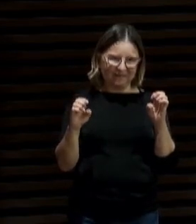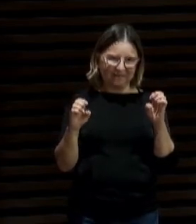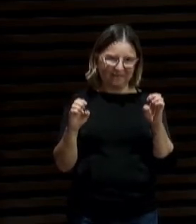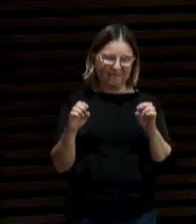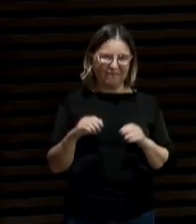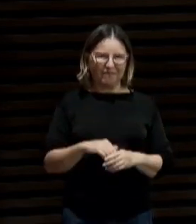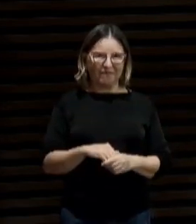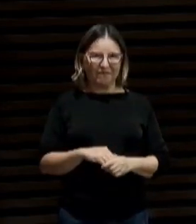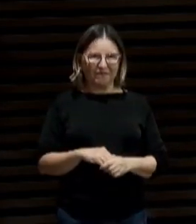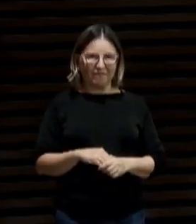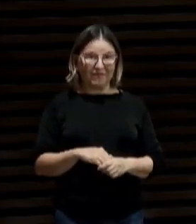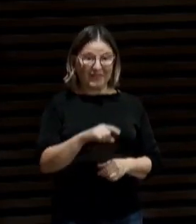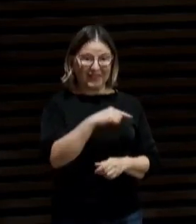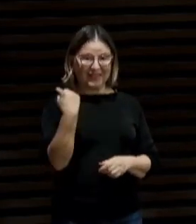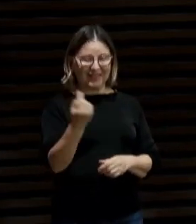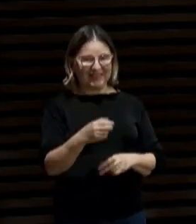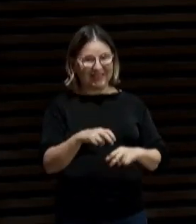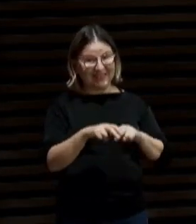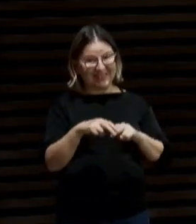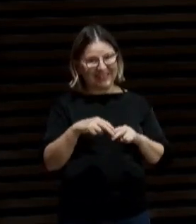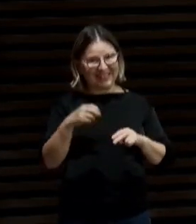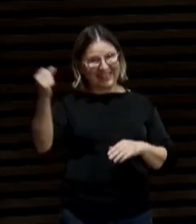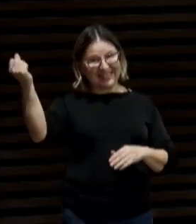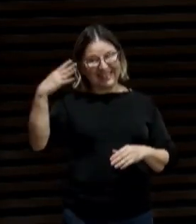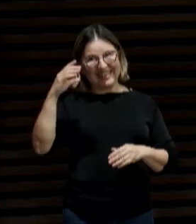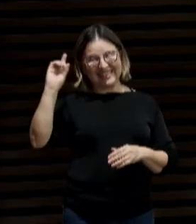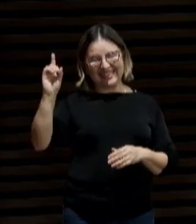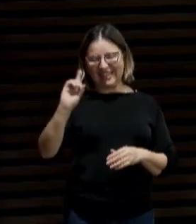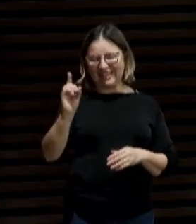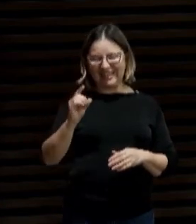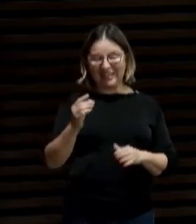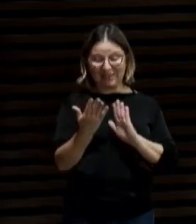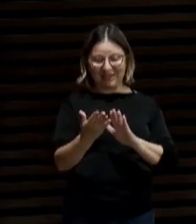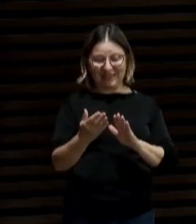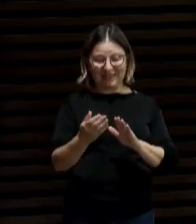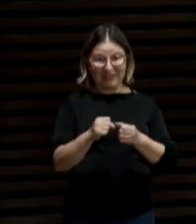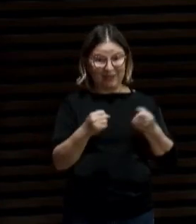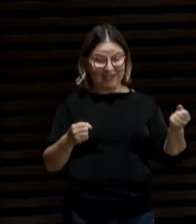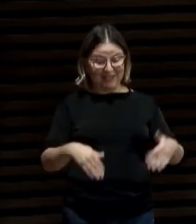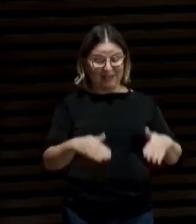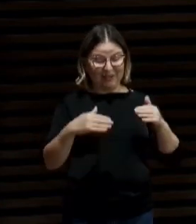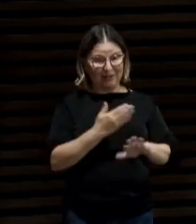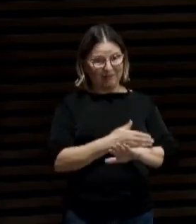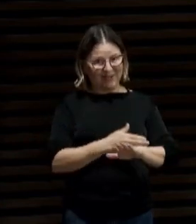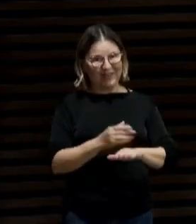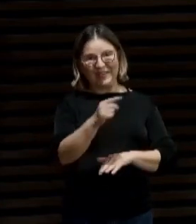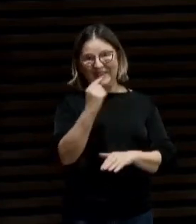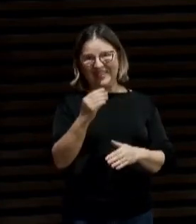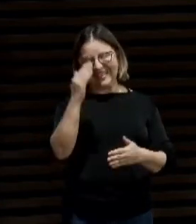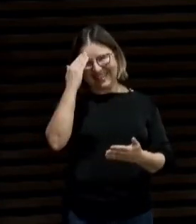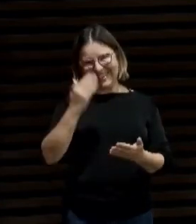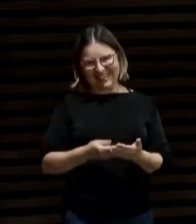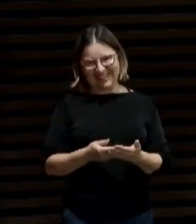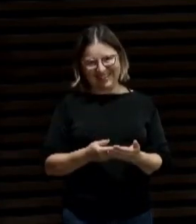Nós, amados, pela graça de Deus, não vamos comparecer no grande trono branco. Nós os que cremos. Nós